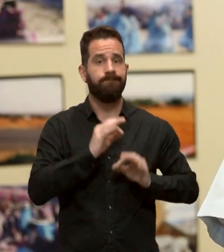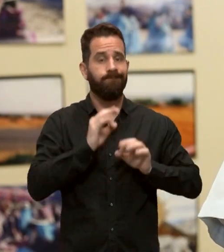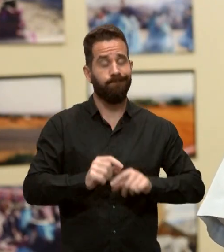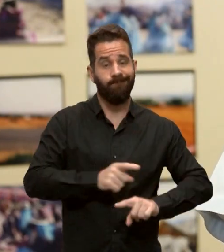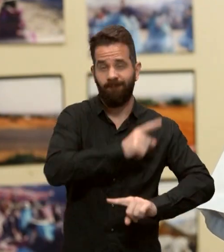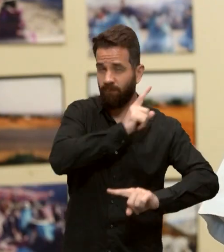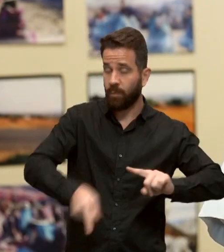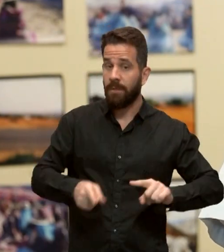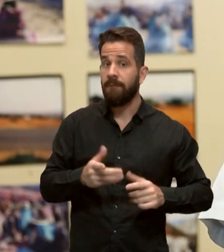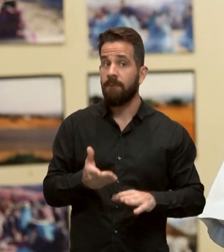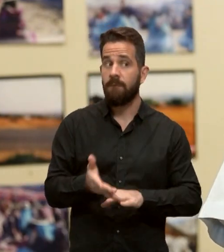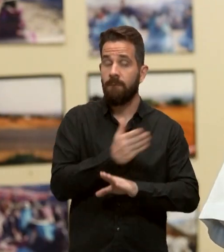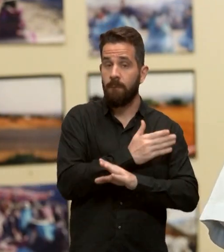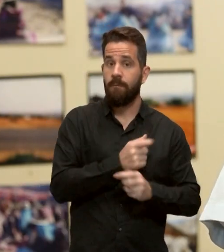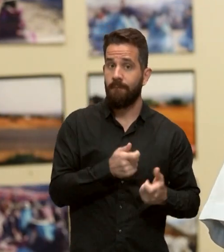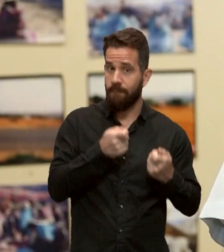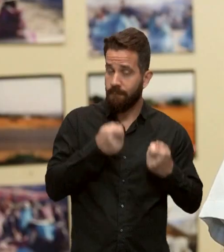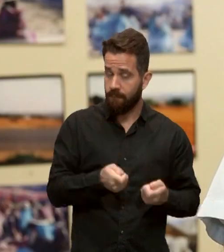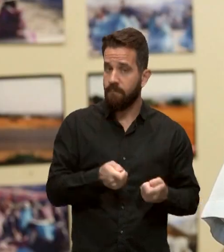dizer, isso